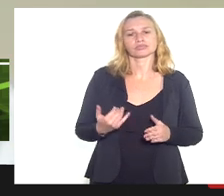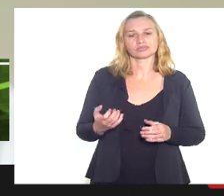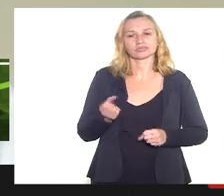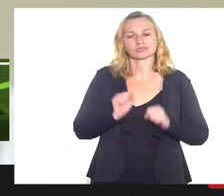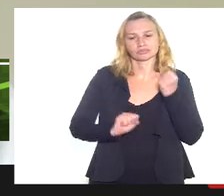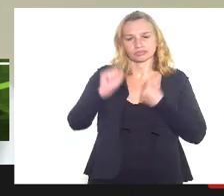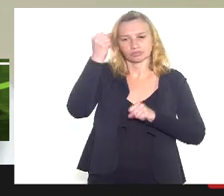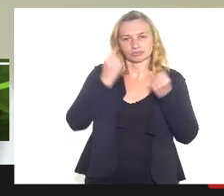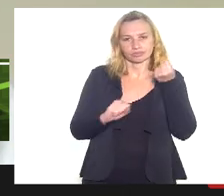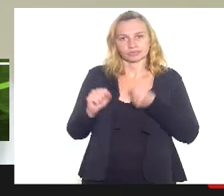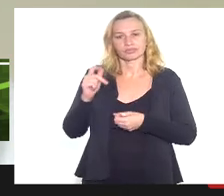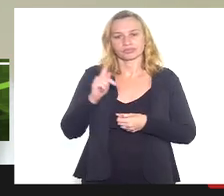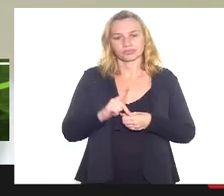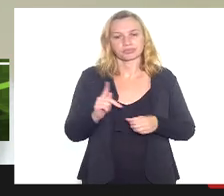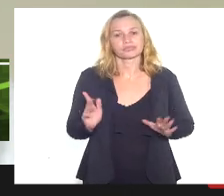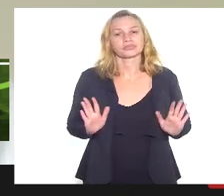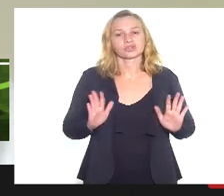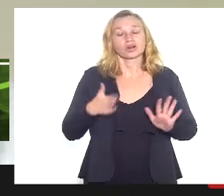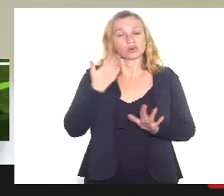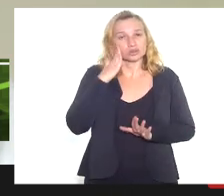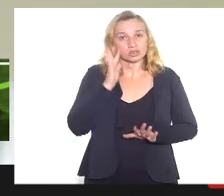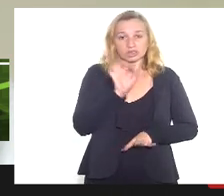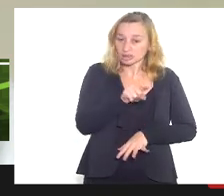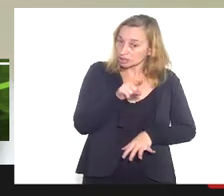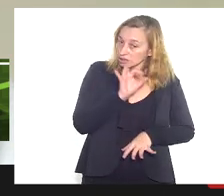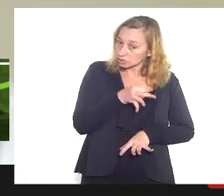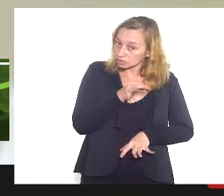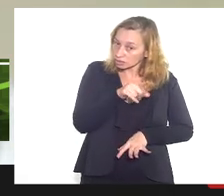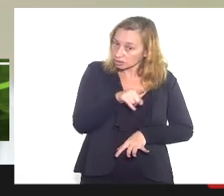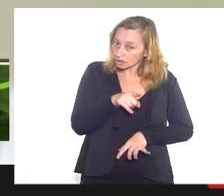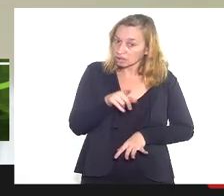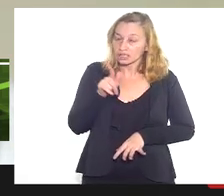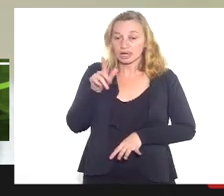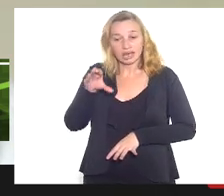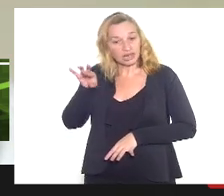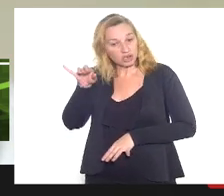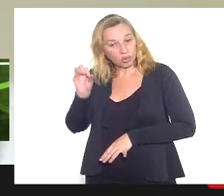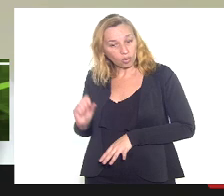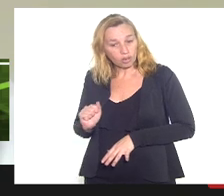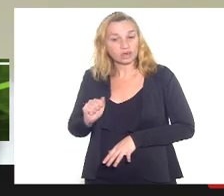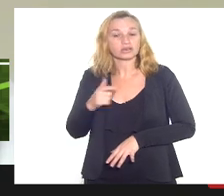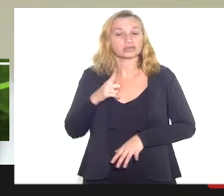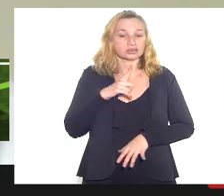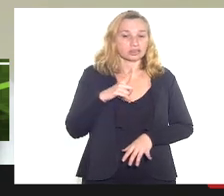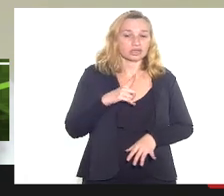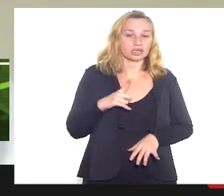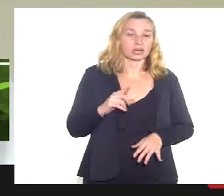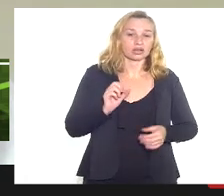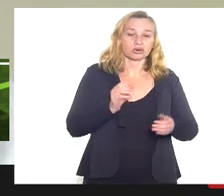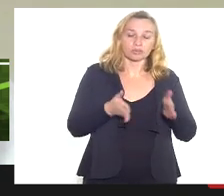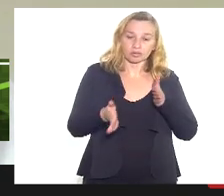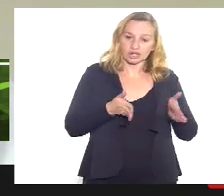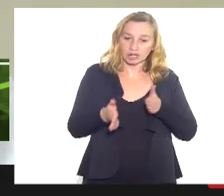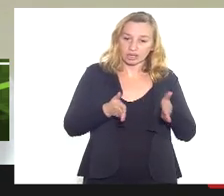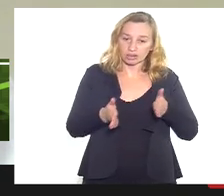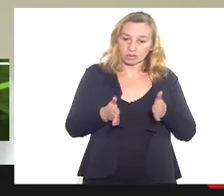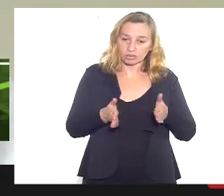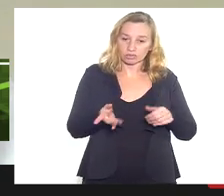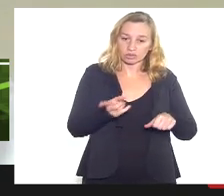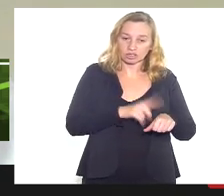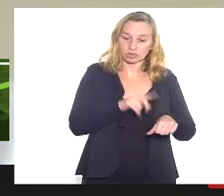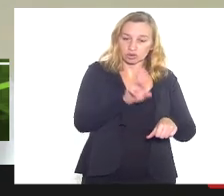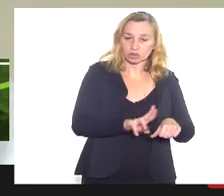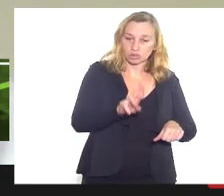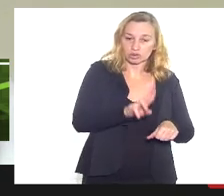petróleo. Então, entendo que, nesse caso, por exemplo, da Carioca, ela tem uma admissão temporária até 2040, 20